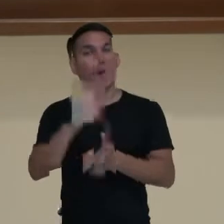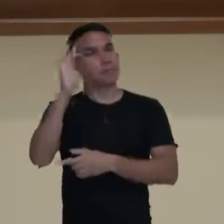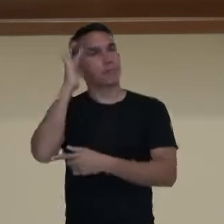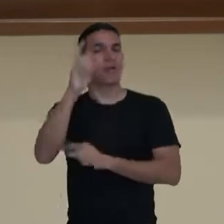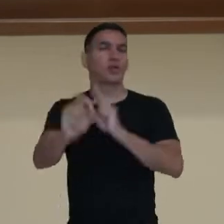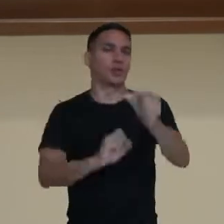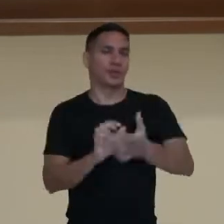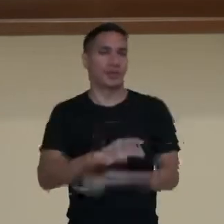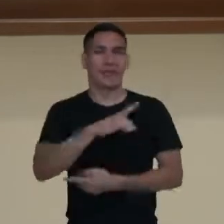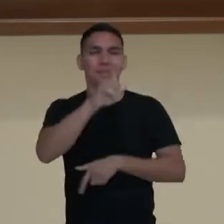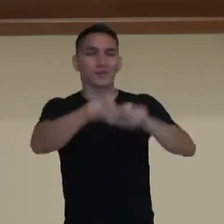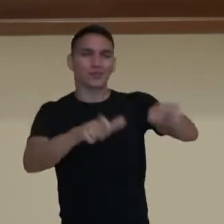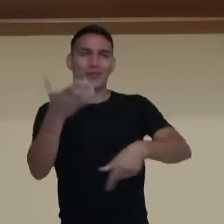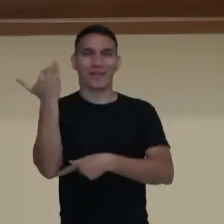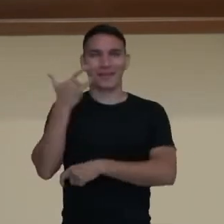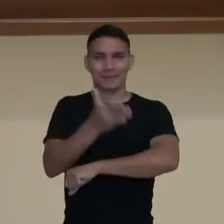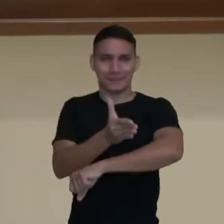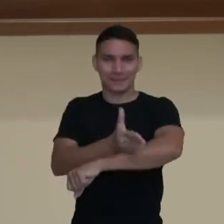são ali daquela época,